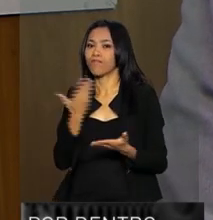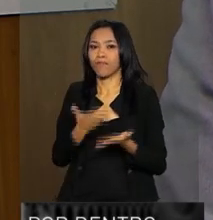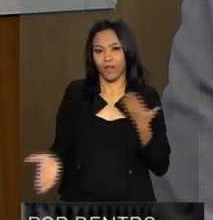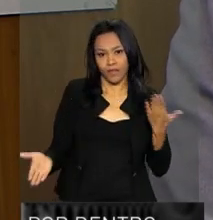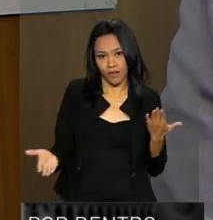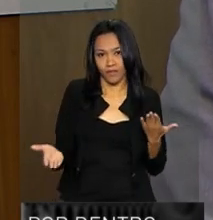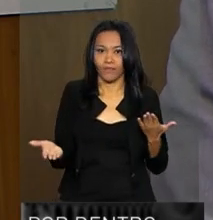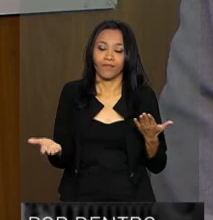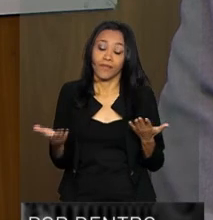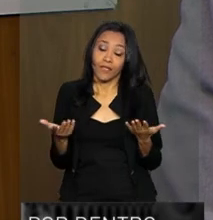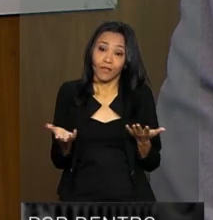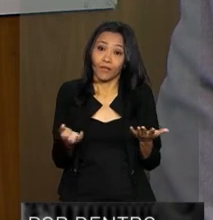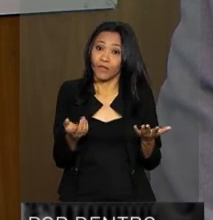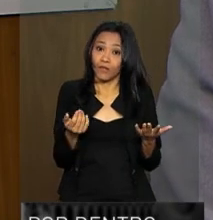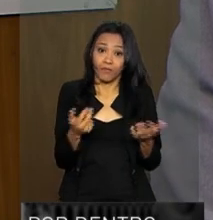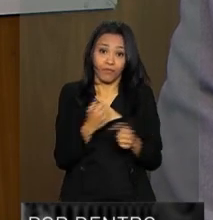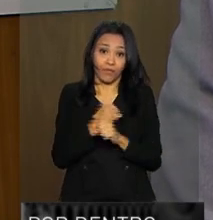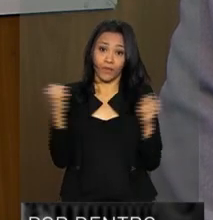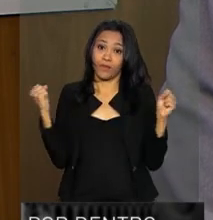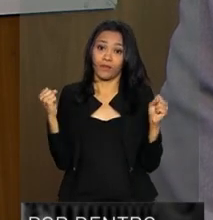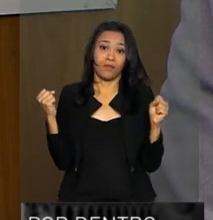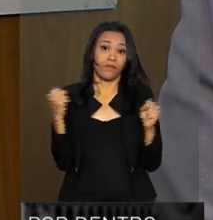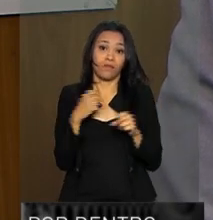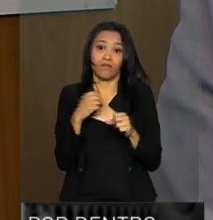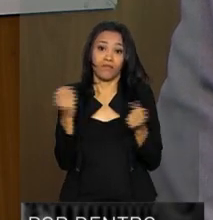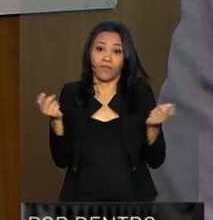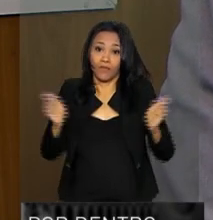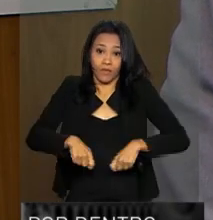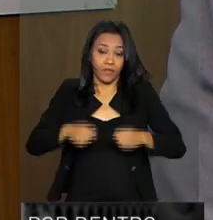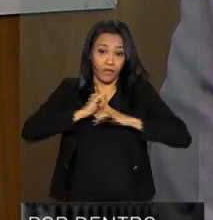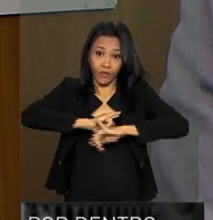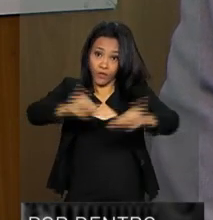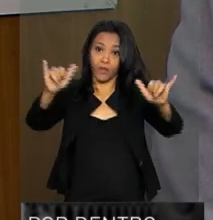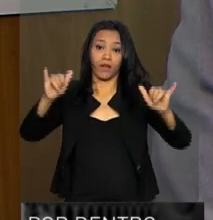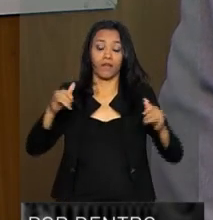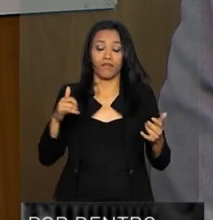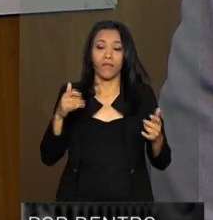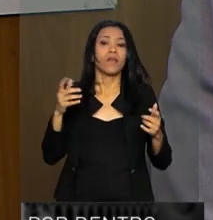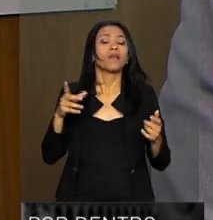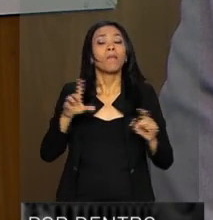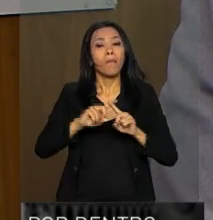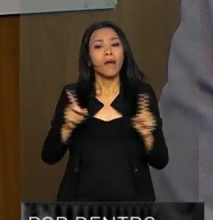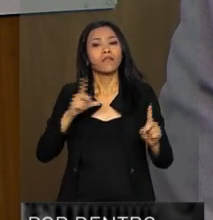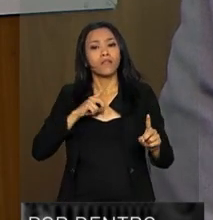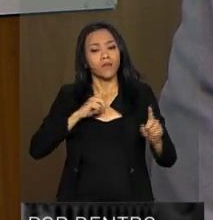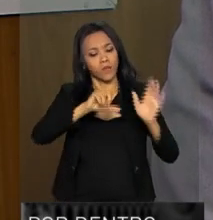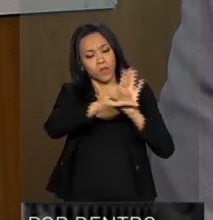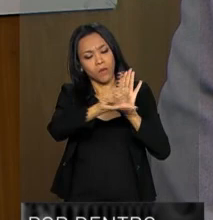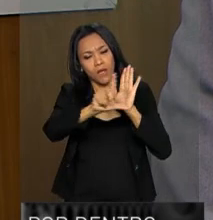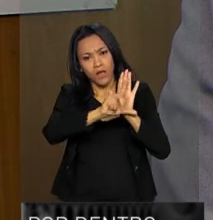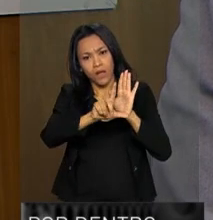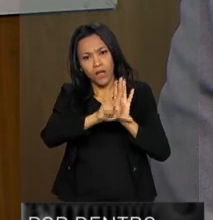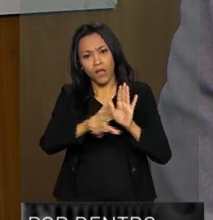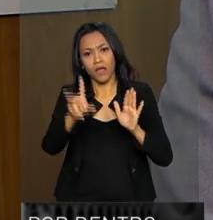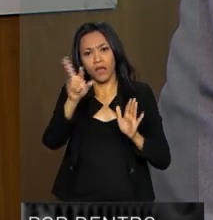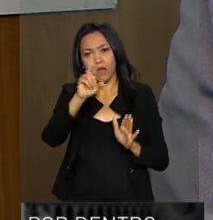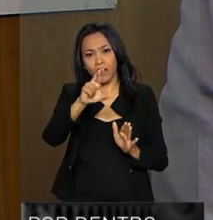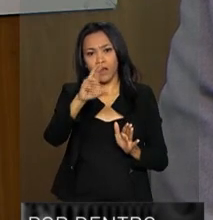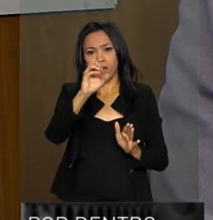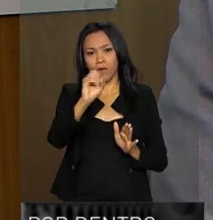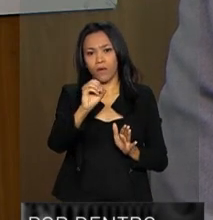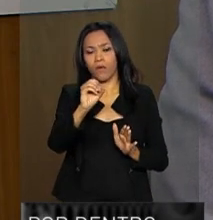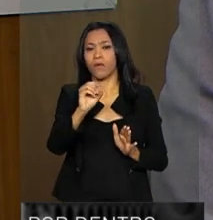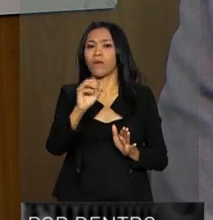lançar s/n antes mas agora nós temos uma lei rouanet muito mais avançada é muito mais moderna muito mais